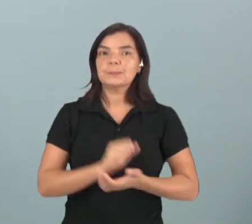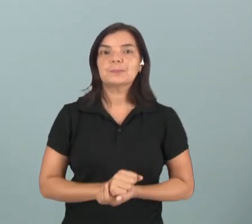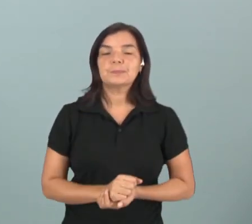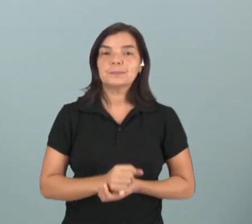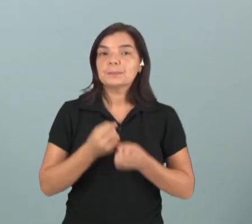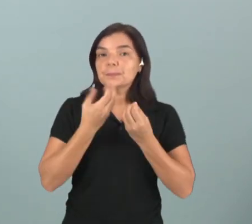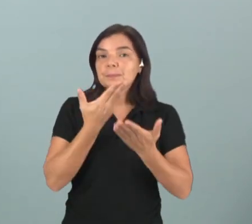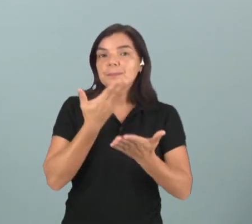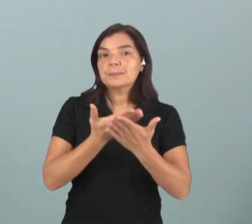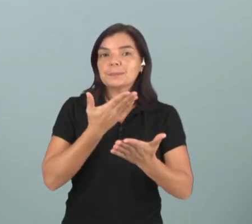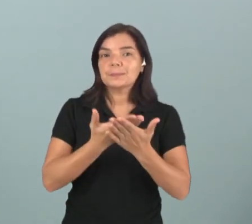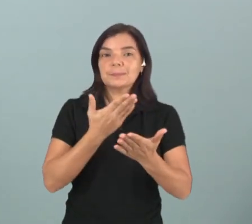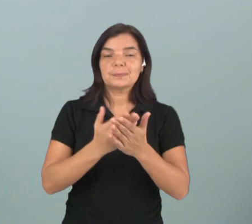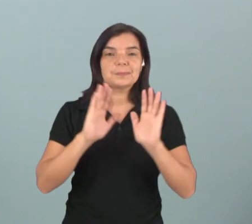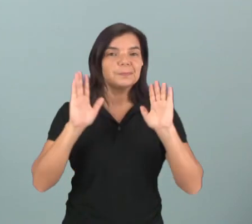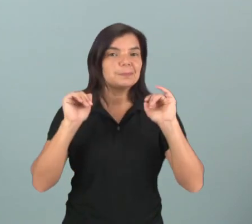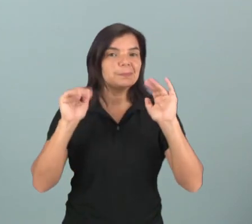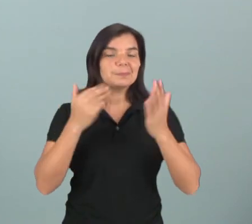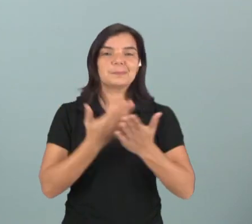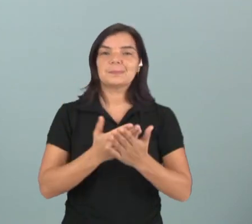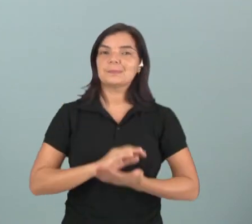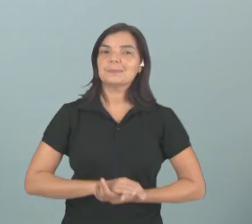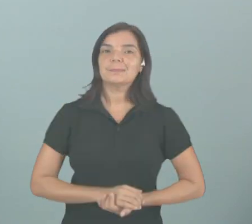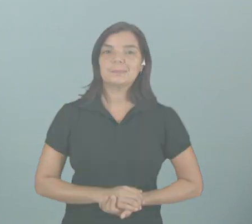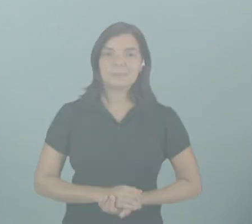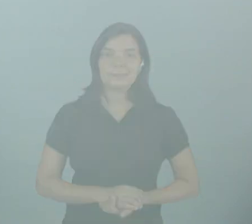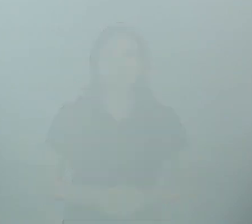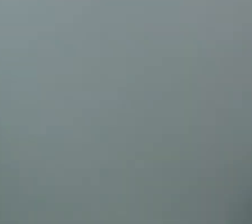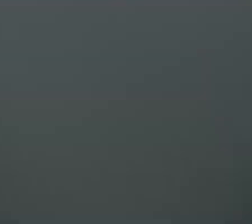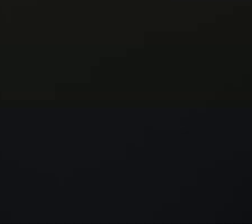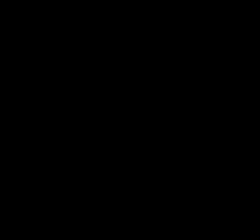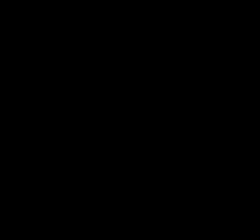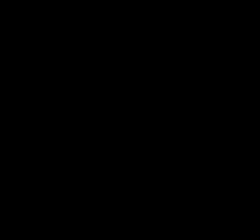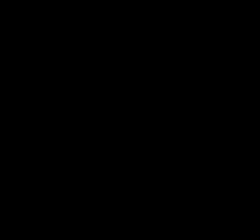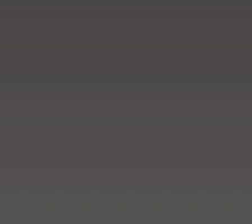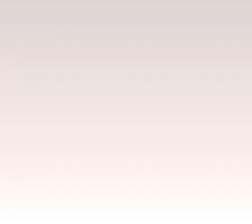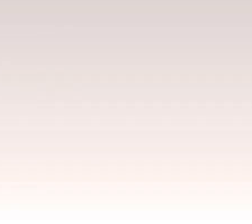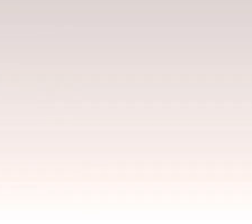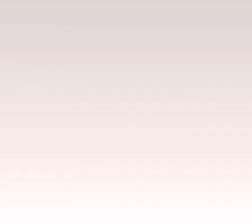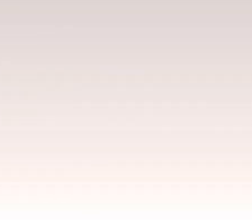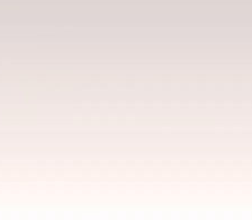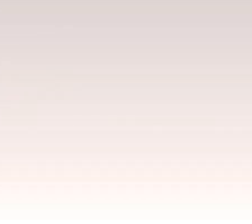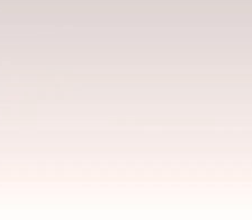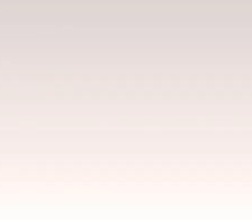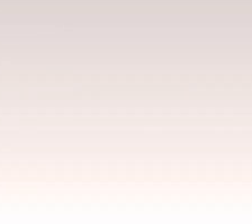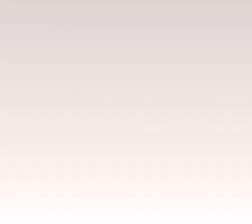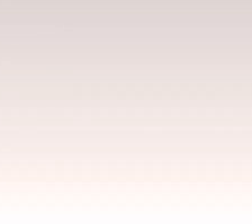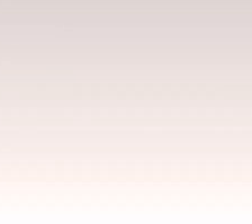Bons estudos e até a próxima aula!